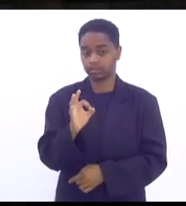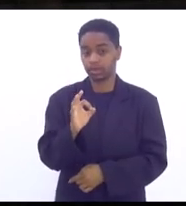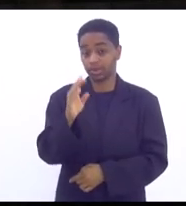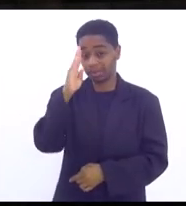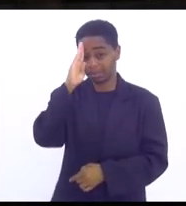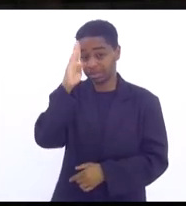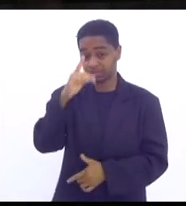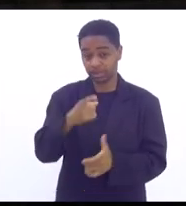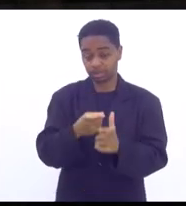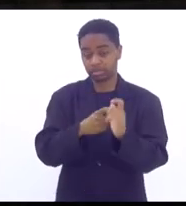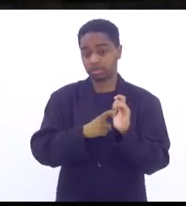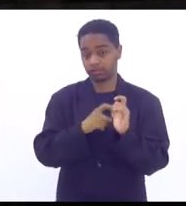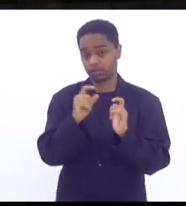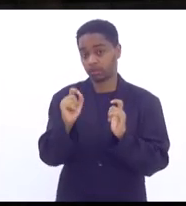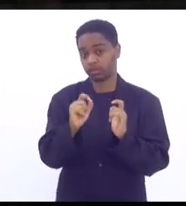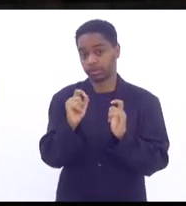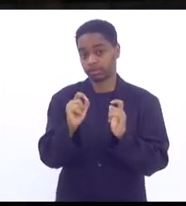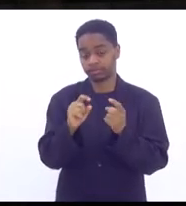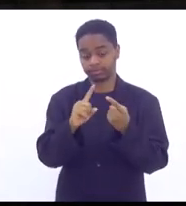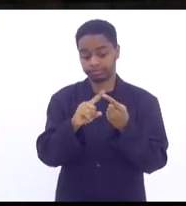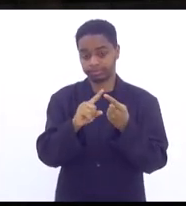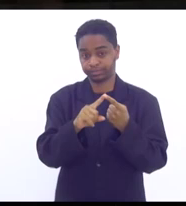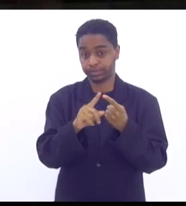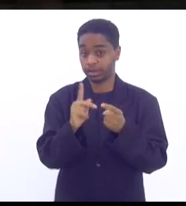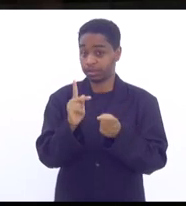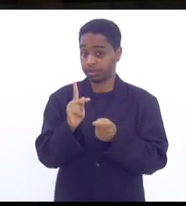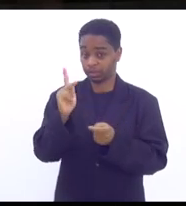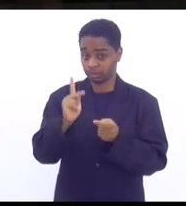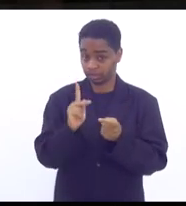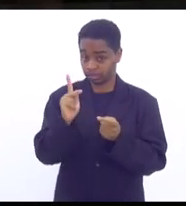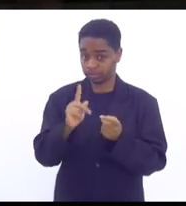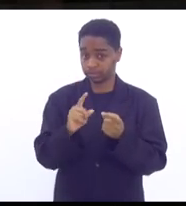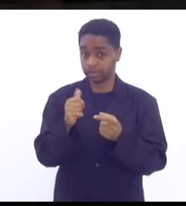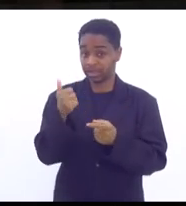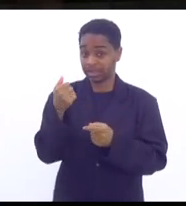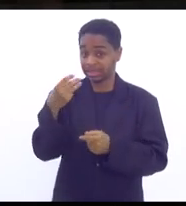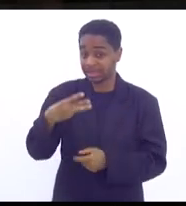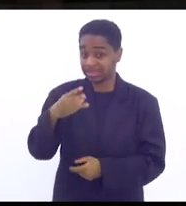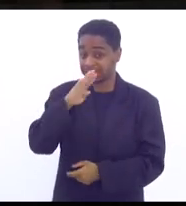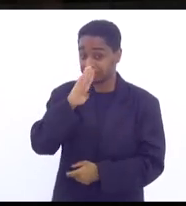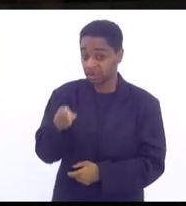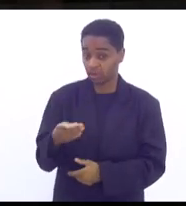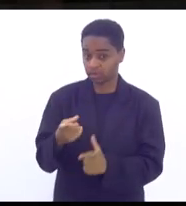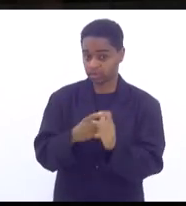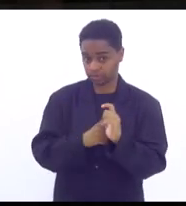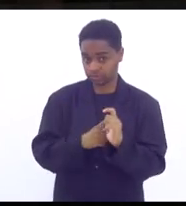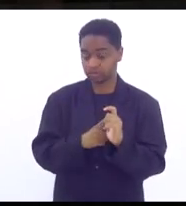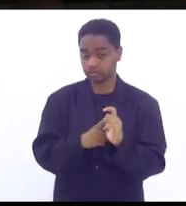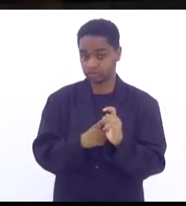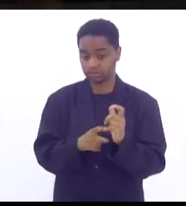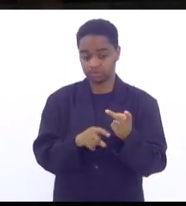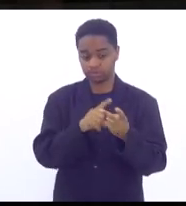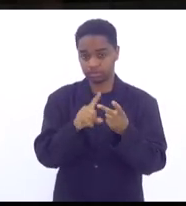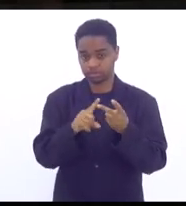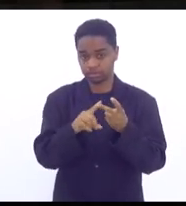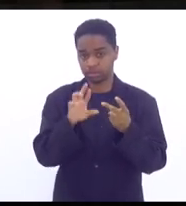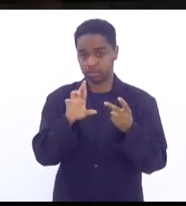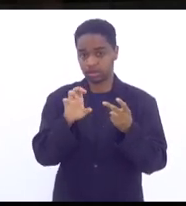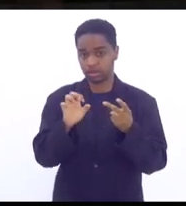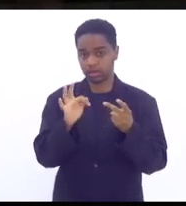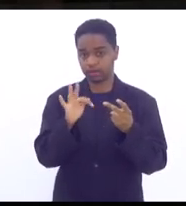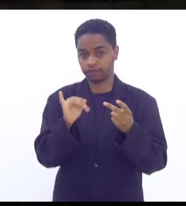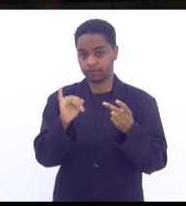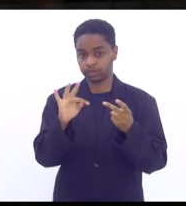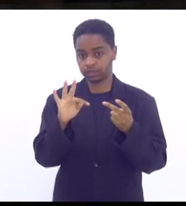da dívida ativa são a Petrobras, com 13 bilhões, e a Refit,